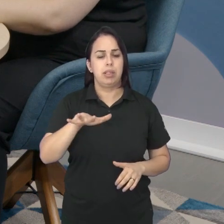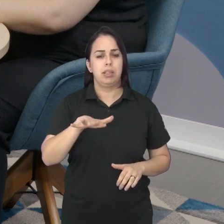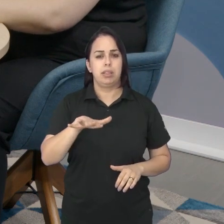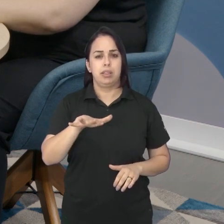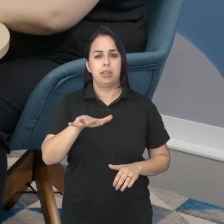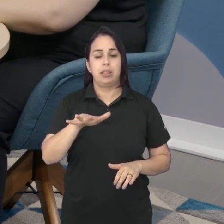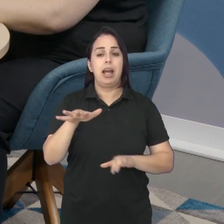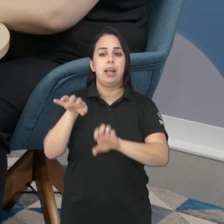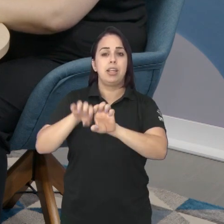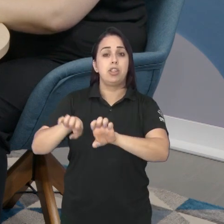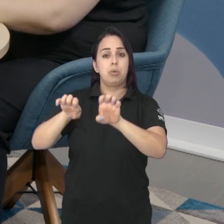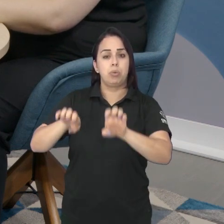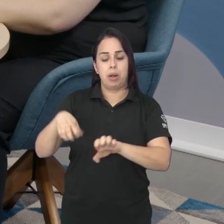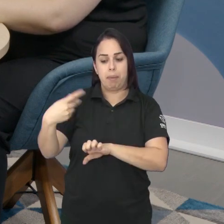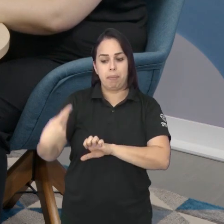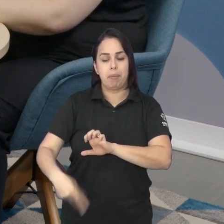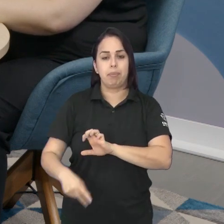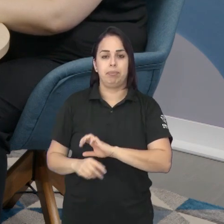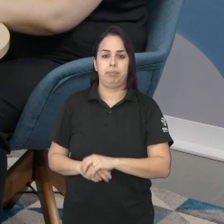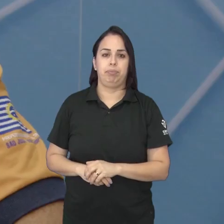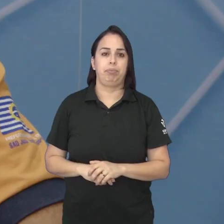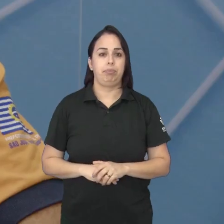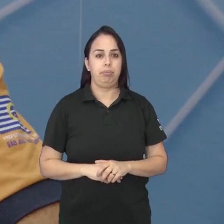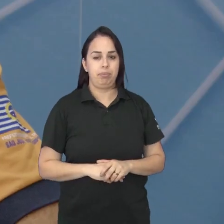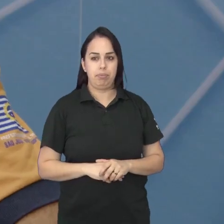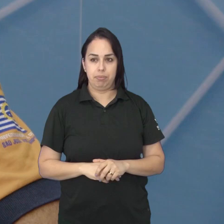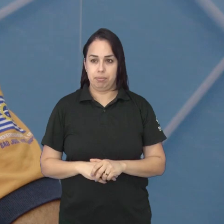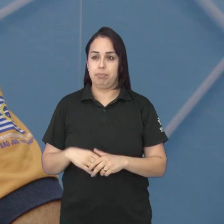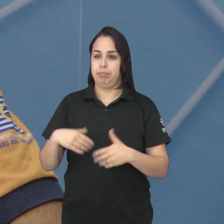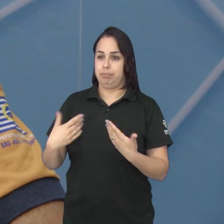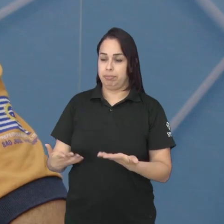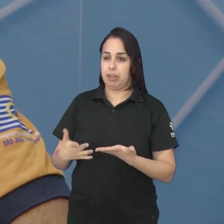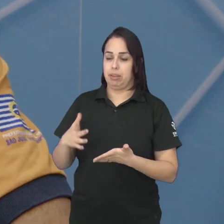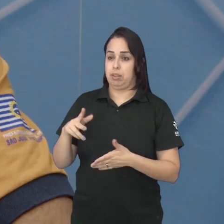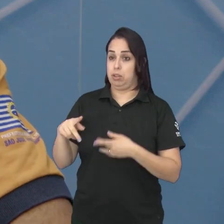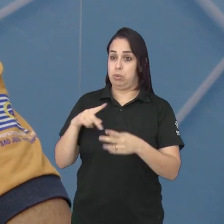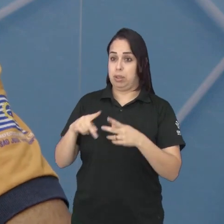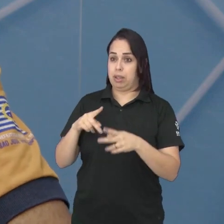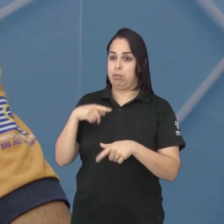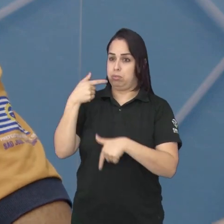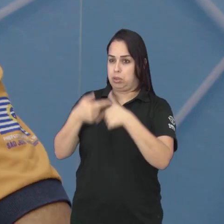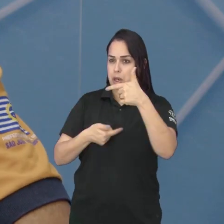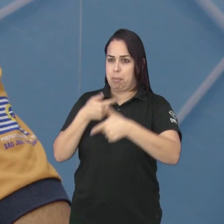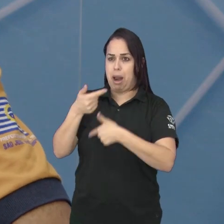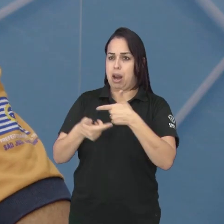em infraestrutura mesmo? São José tem um trabalho